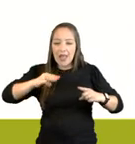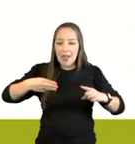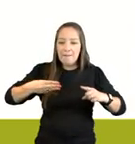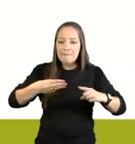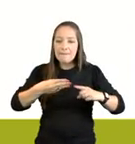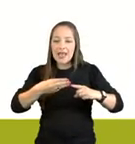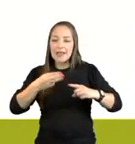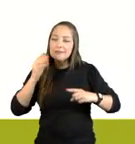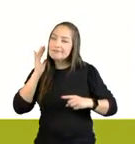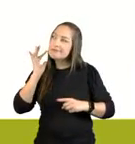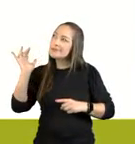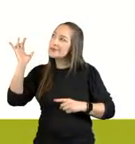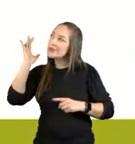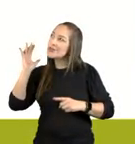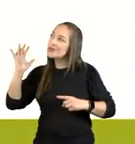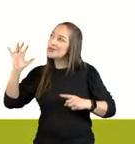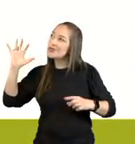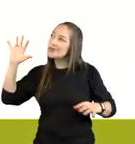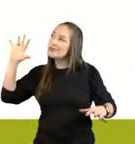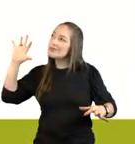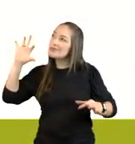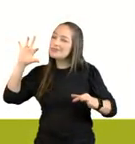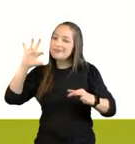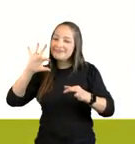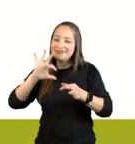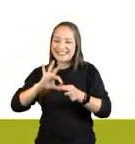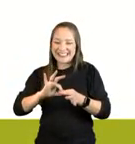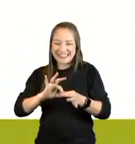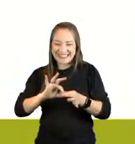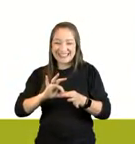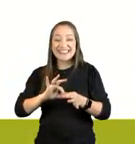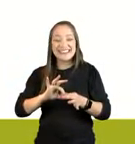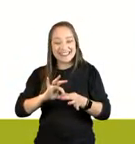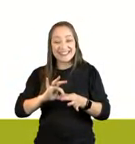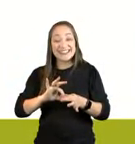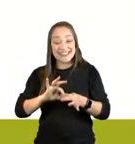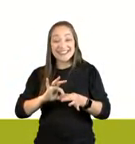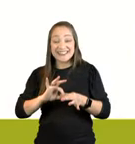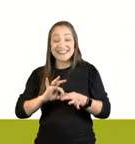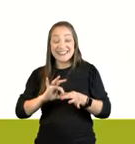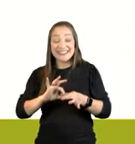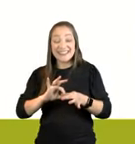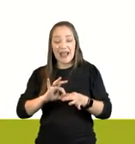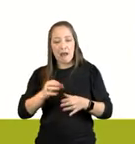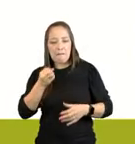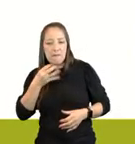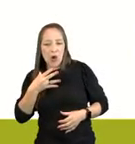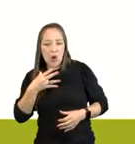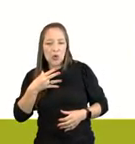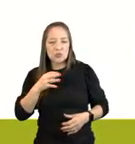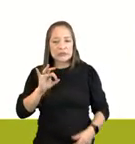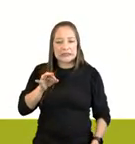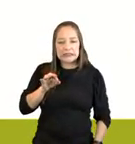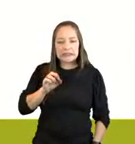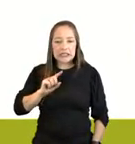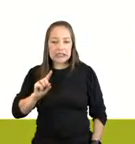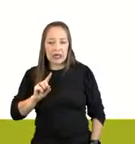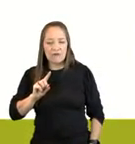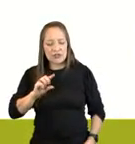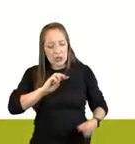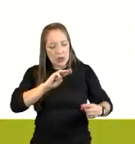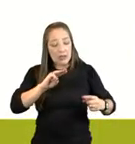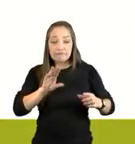Né? Ver se é plausível, não é. Ah, meu, eu acho que você está colocando uma meta muito fácil para você,